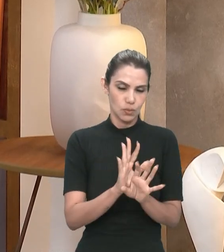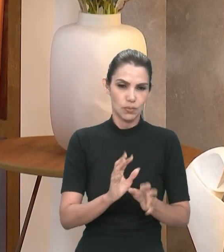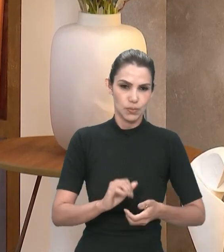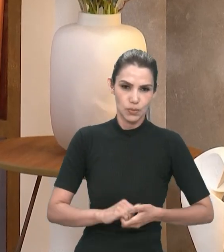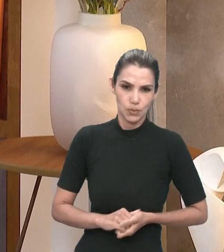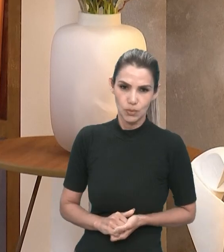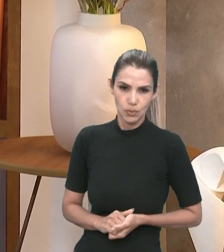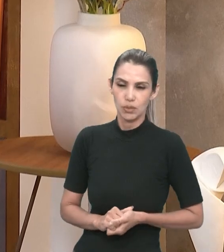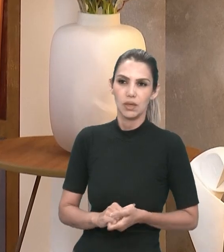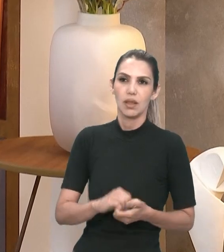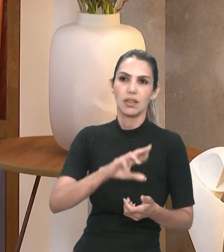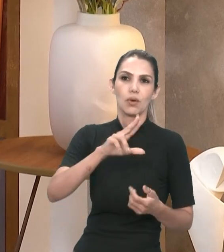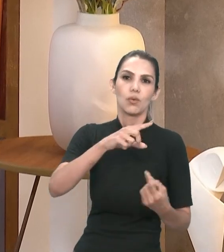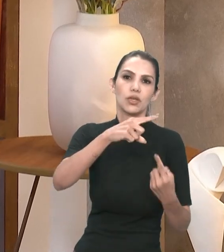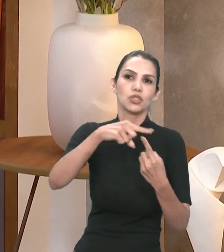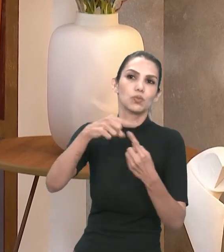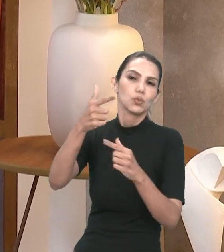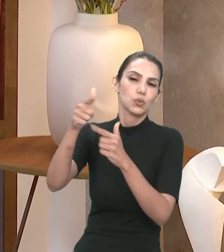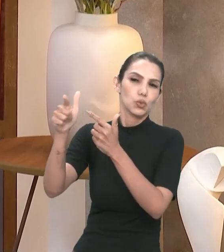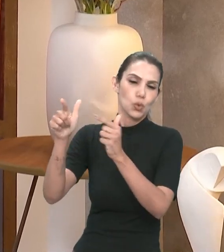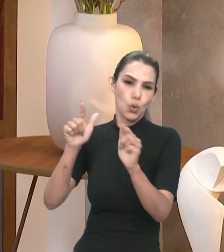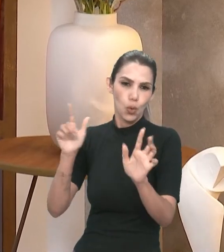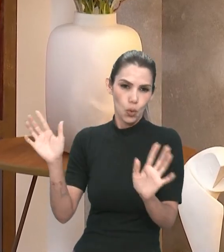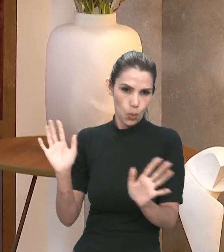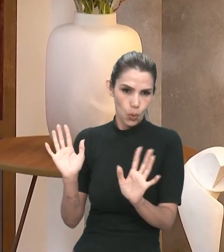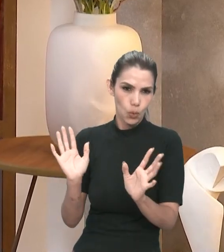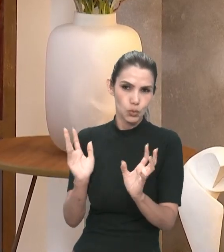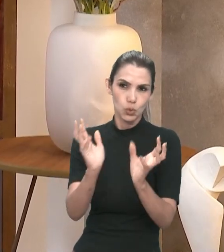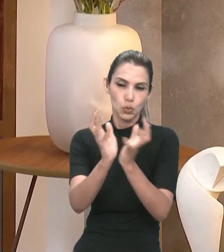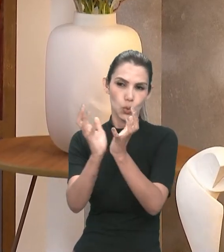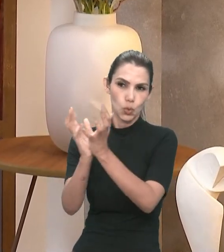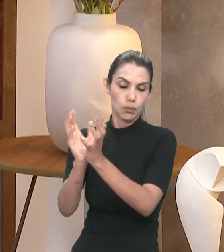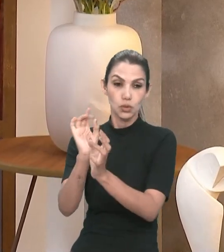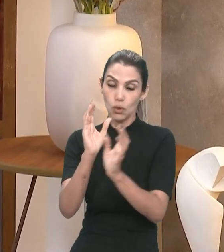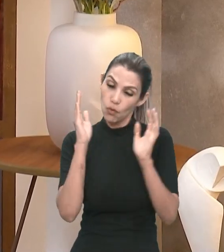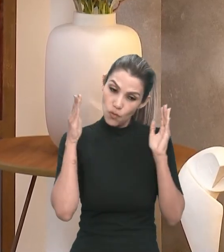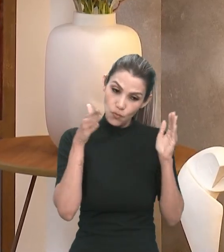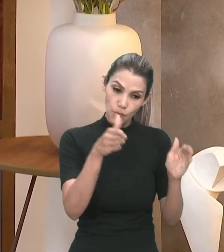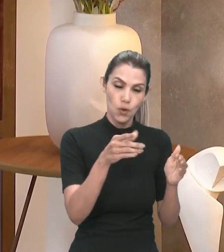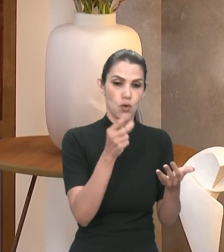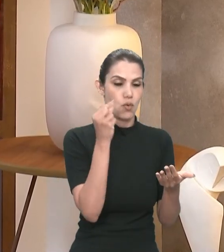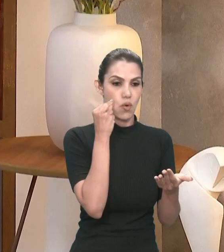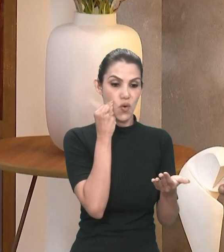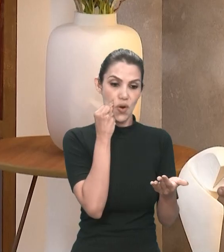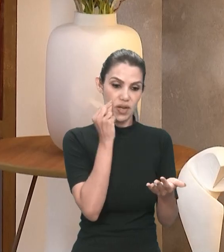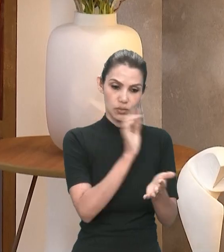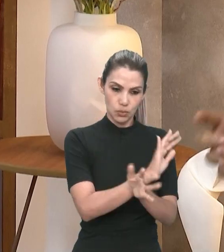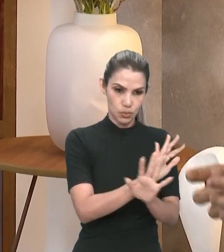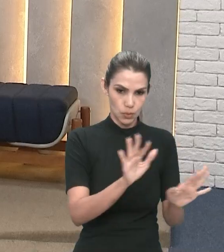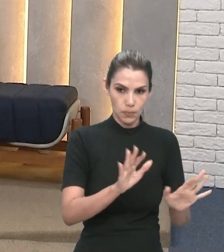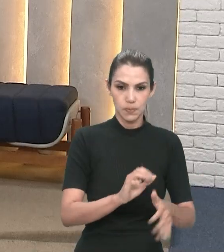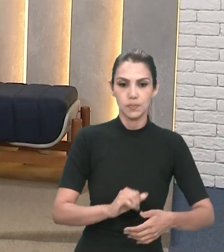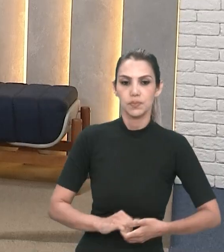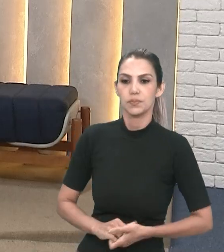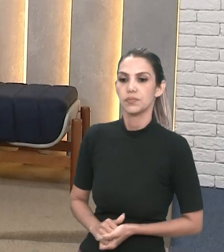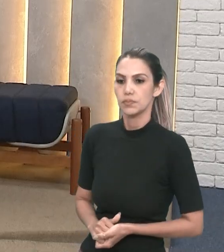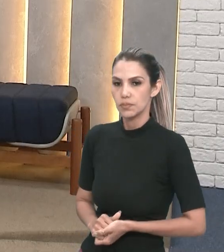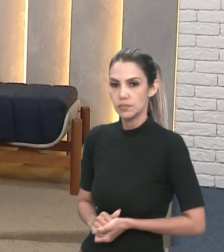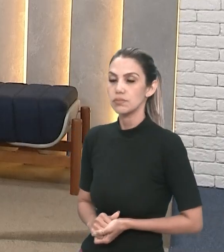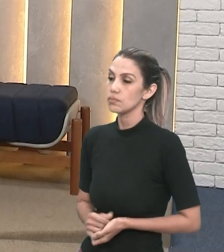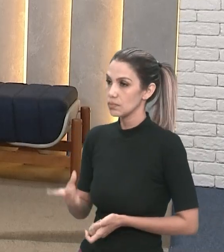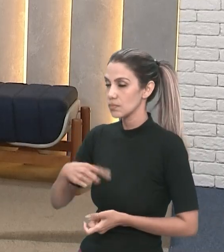nem muito menos o outro, porque são outros grupos maiores e é mais difícil eutanasiar todos esses animais. E aí a gente sabe também que é